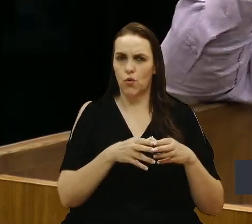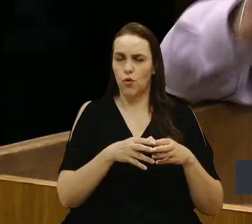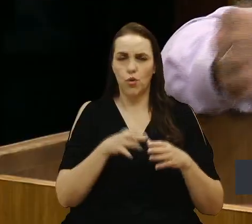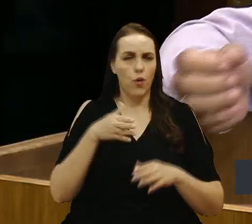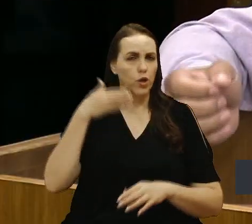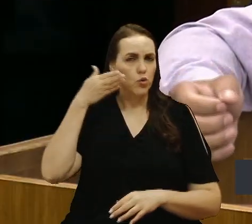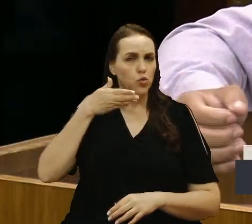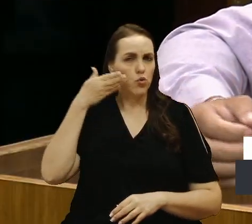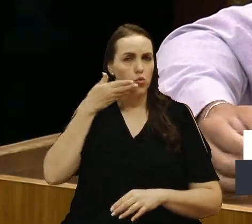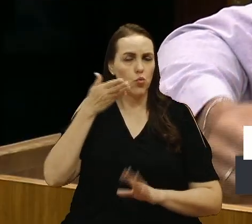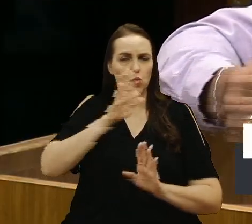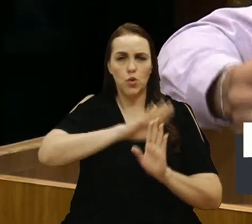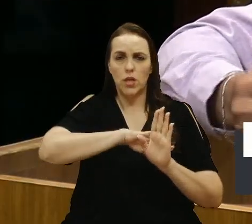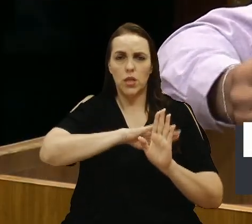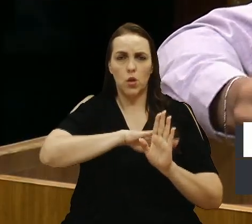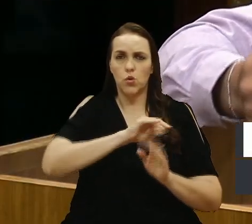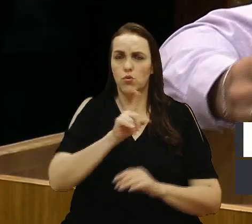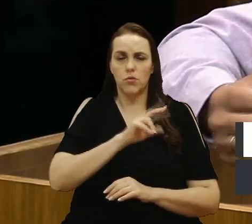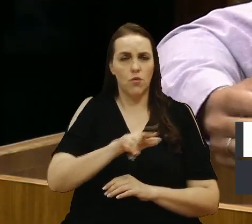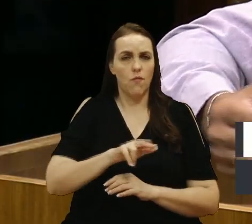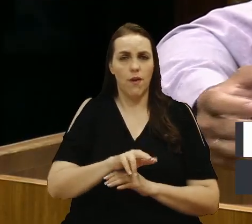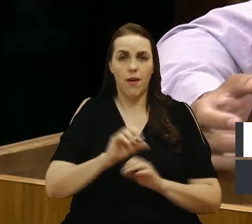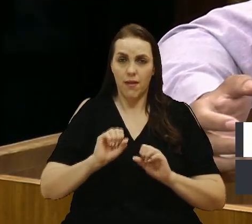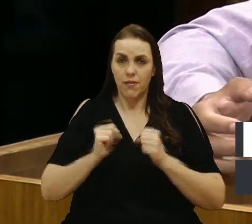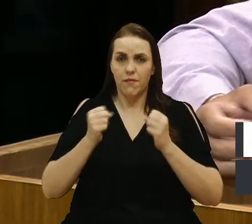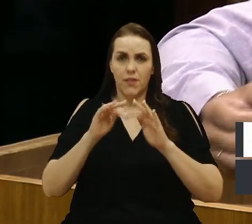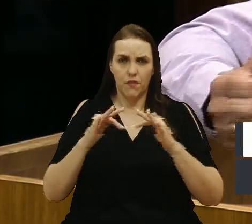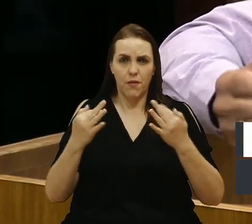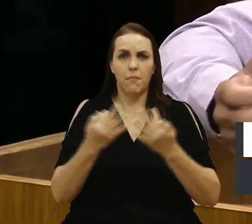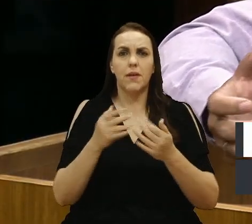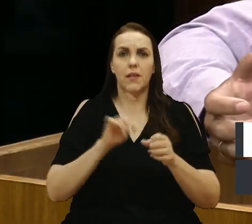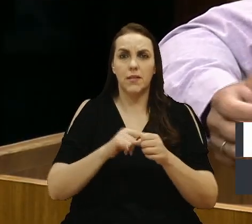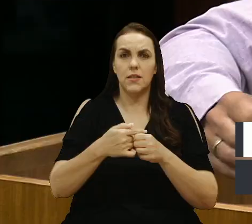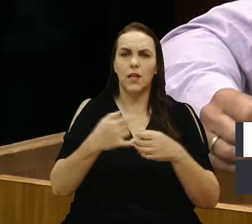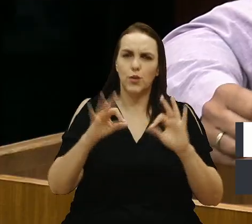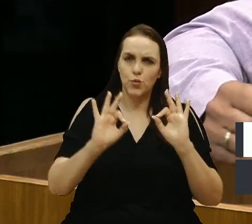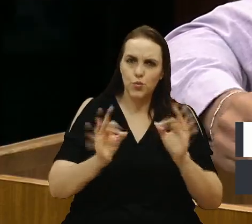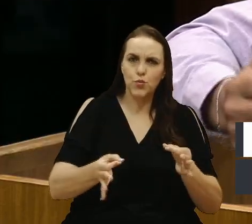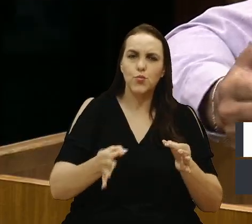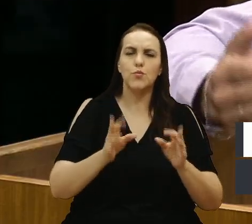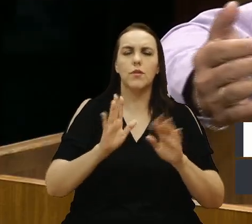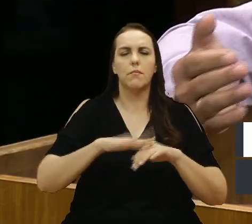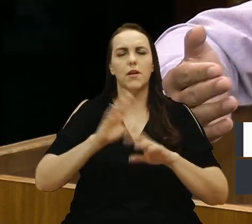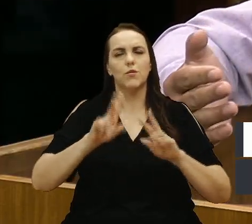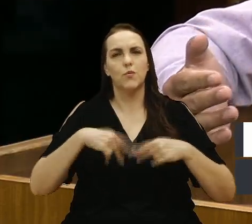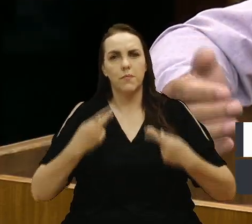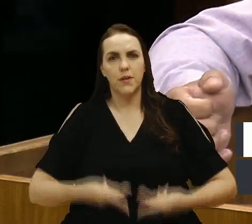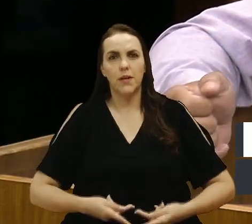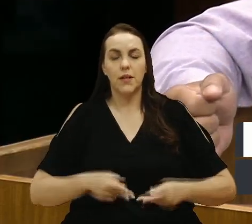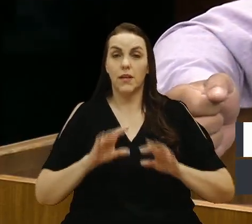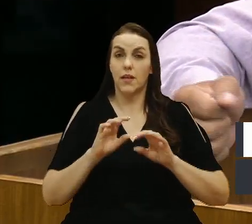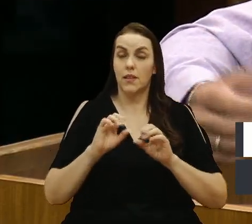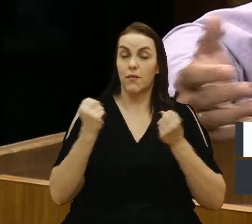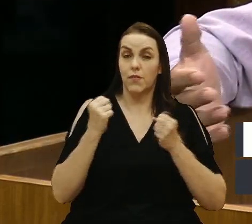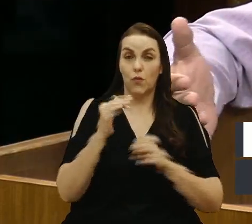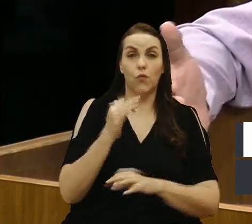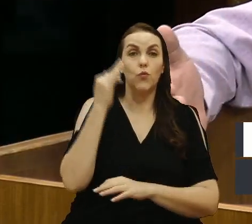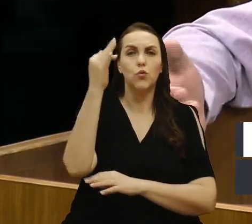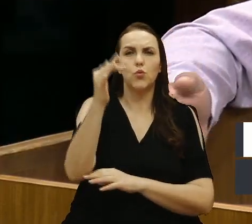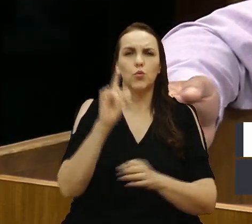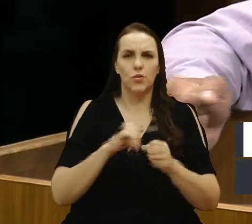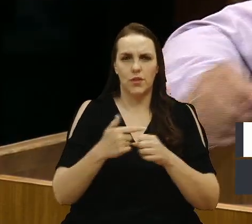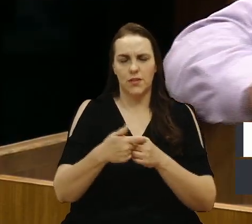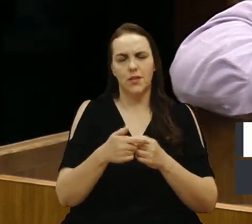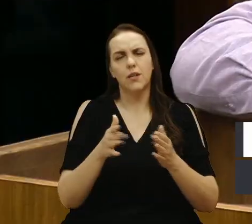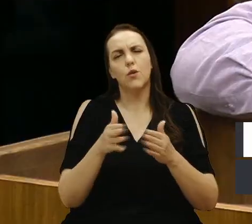trabalhador é defender a família, é defender uma cidade mais justa, uma cidade mais humana, é defender o futuro da nossa cidade. Por isso eu